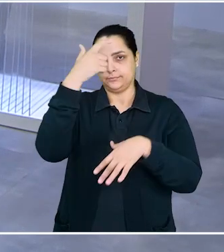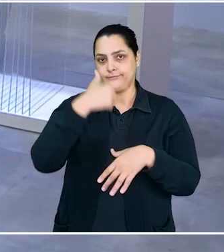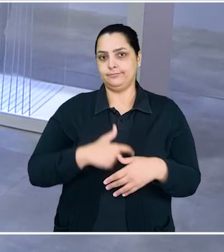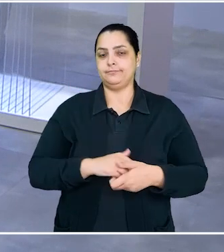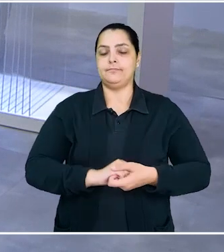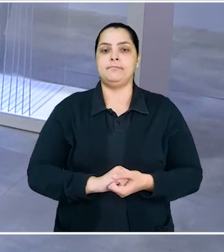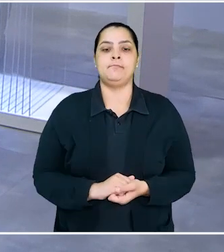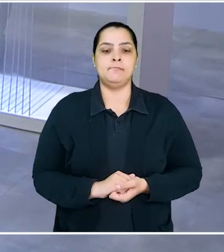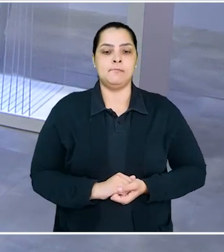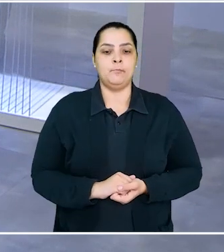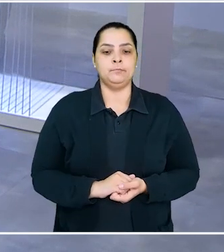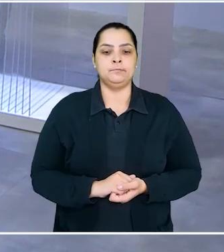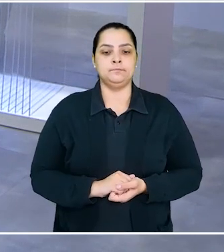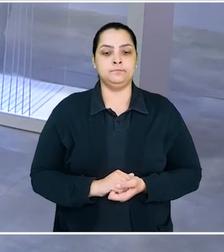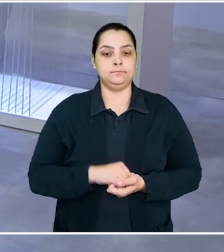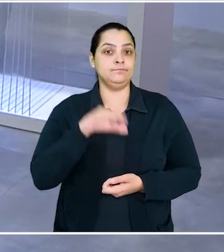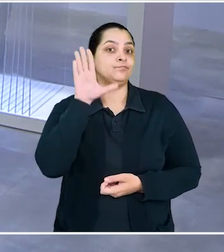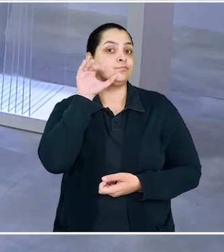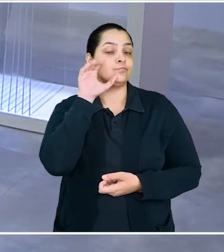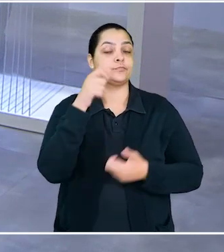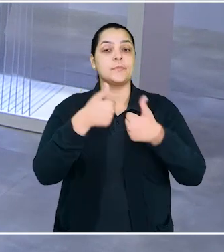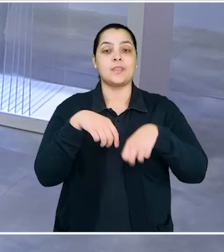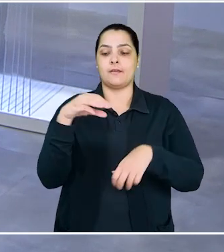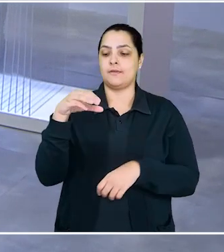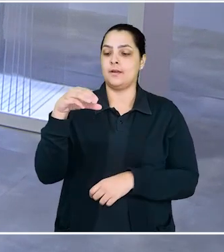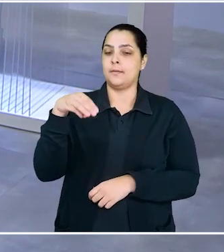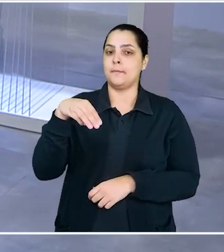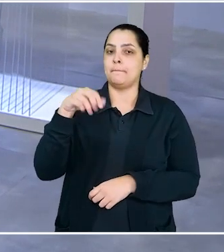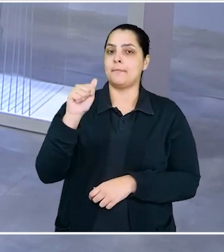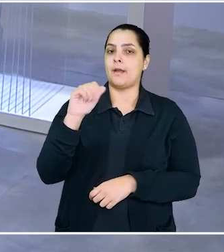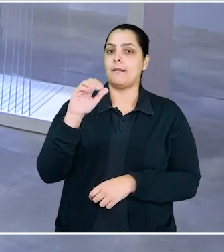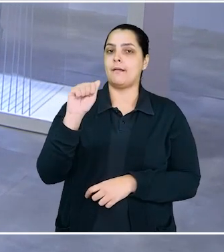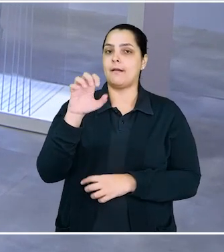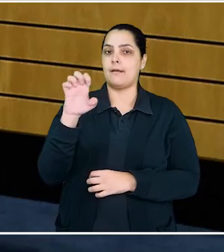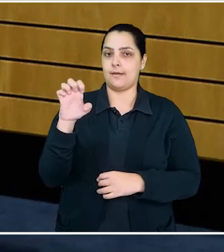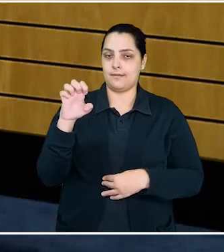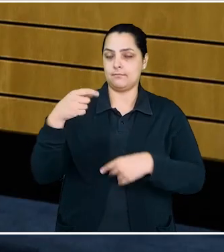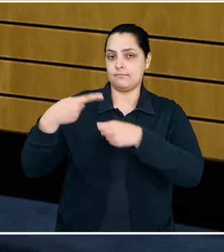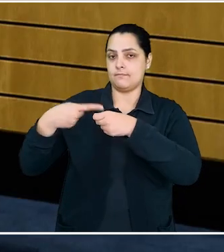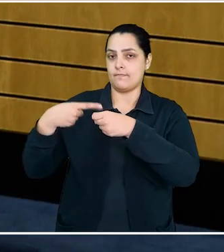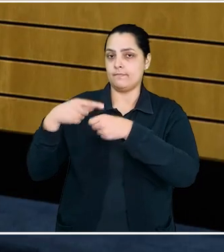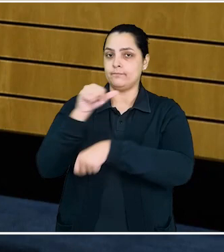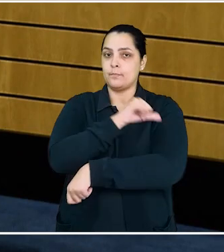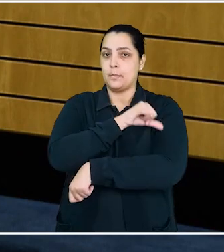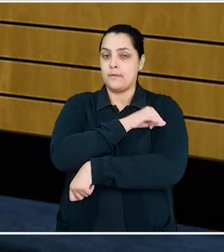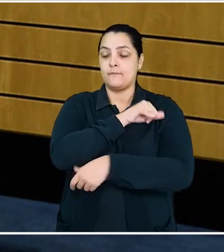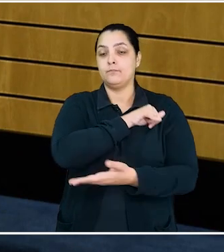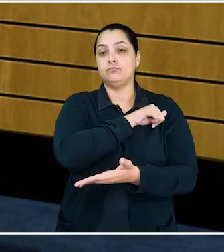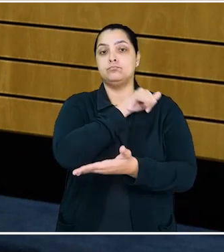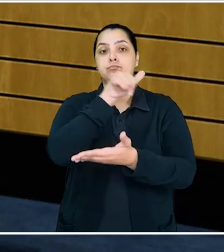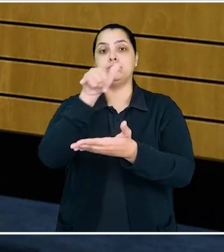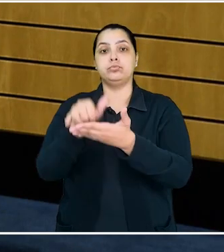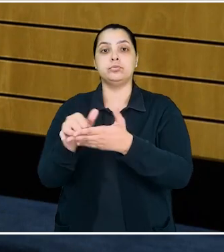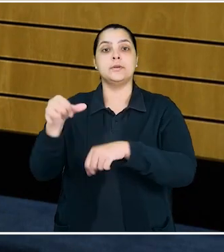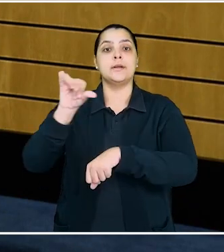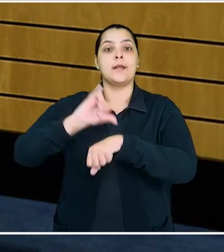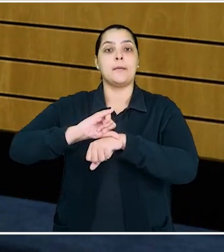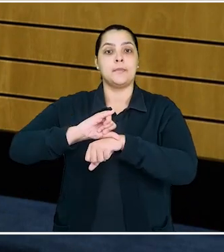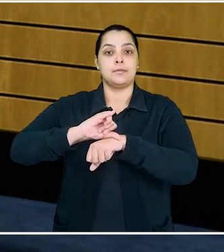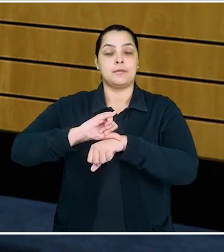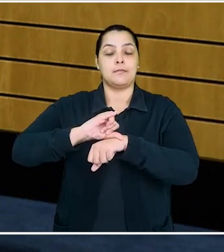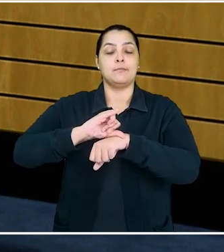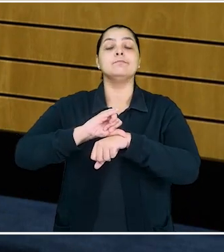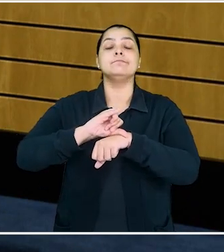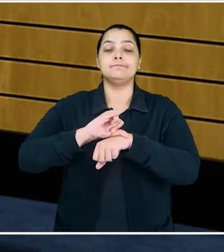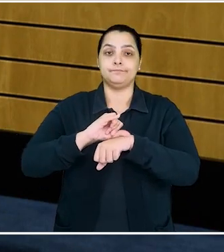Olá, Luana. O empregado estava em Macaé, município do interior do Rio de Janeiro, e foi chamado a se apresentar na capital fluminense, de